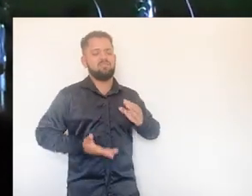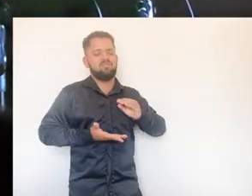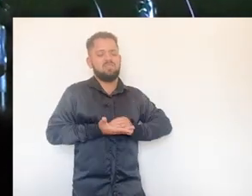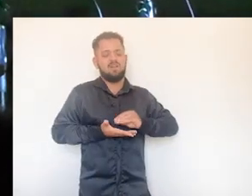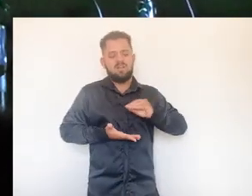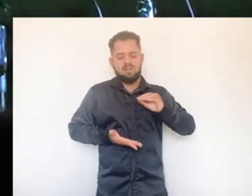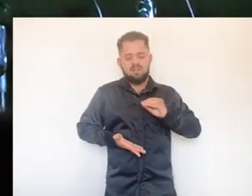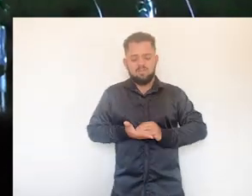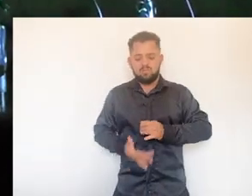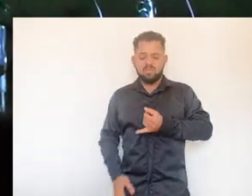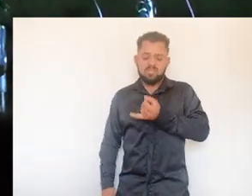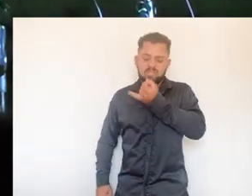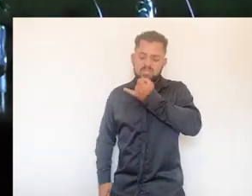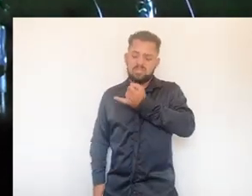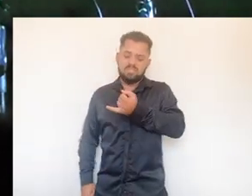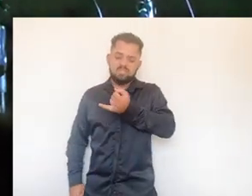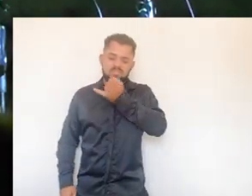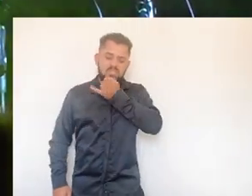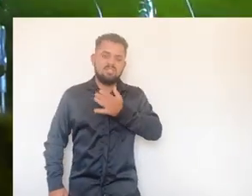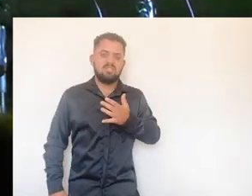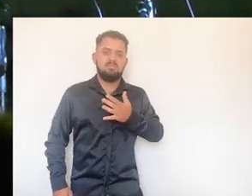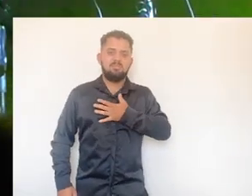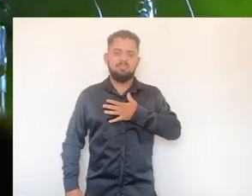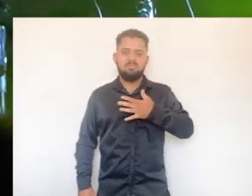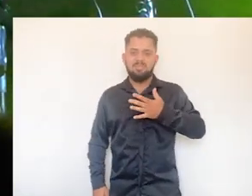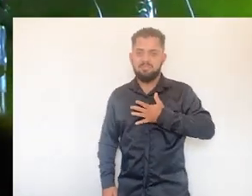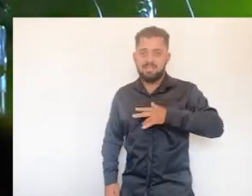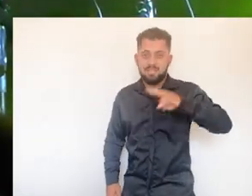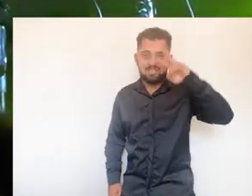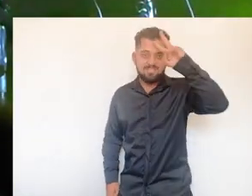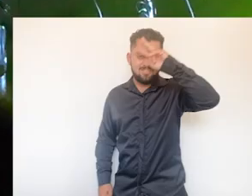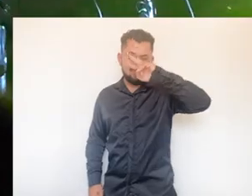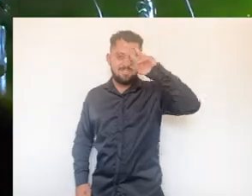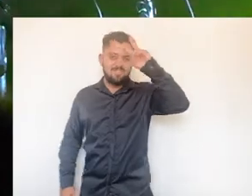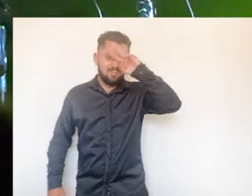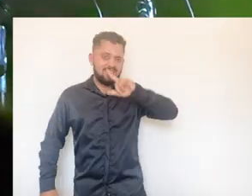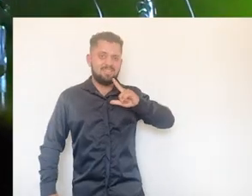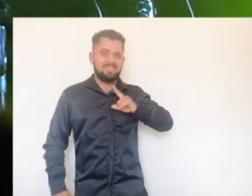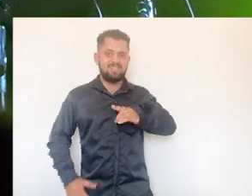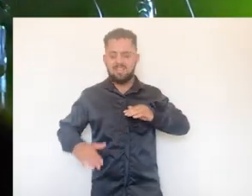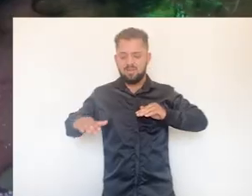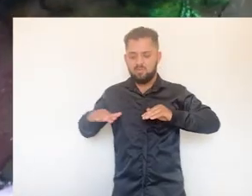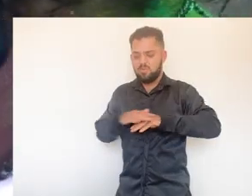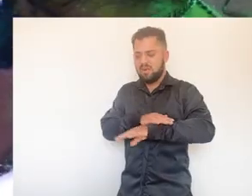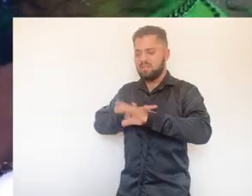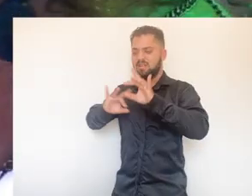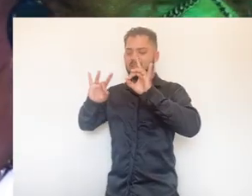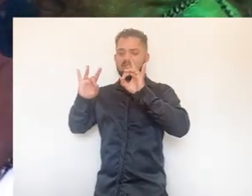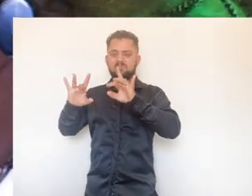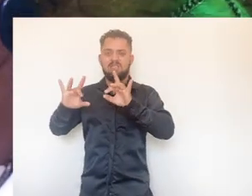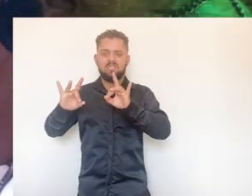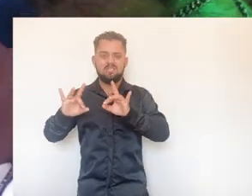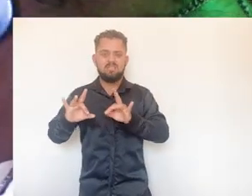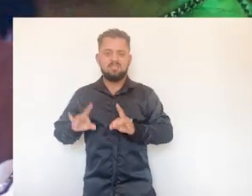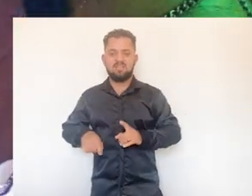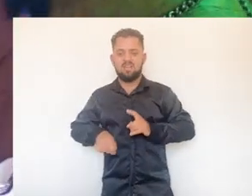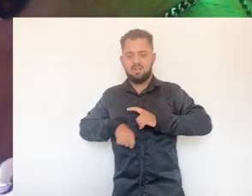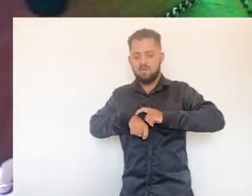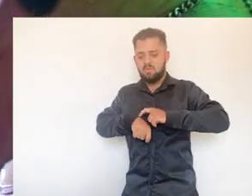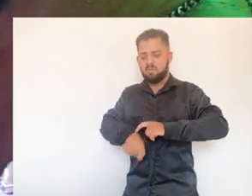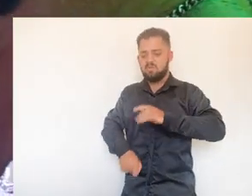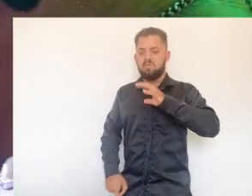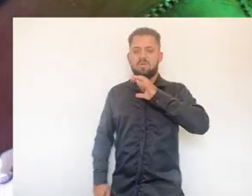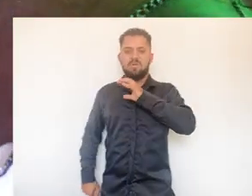companhia. No meu relicário está guardado memórias de um amor